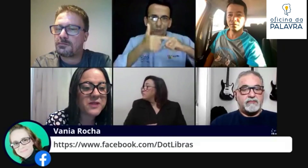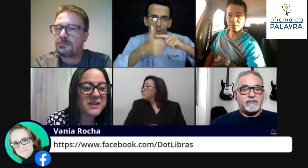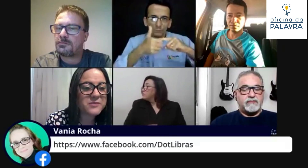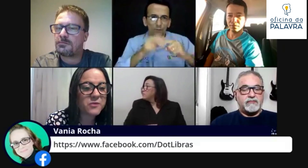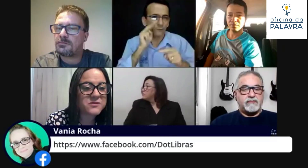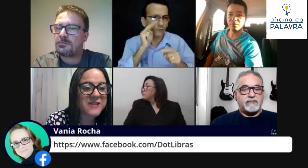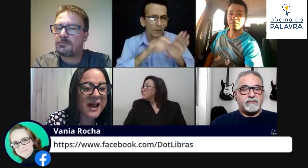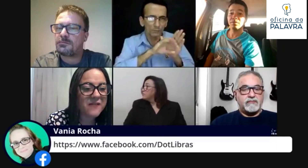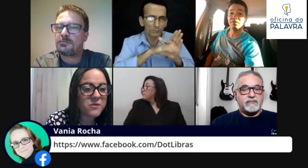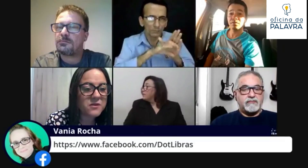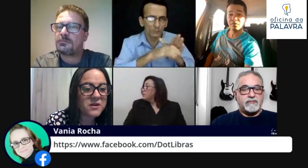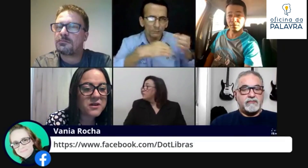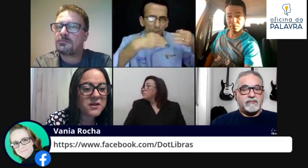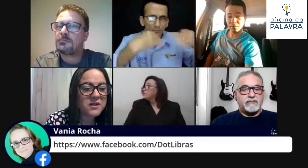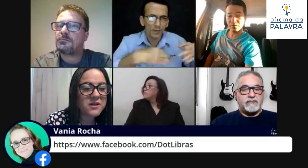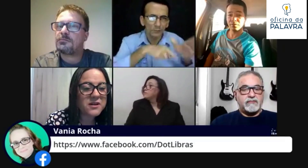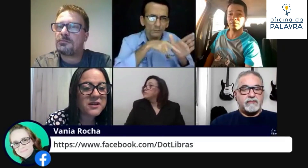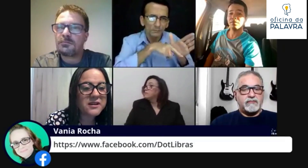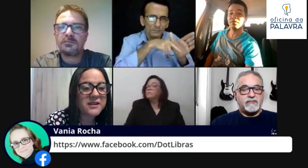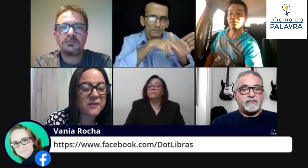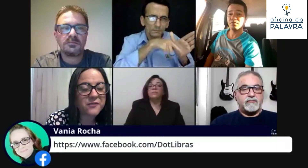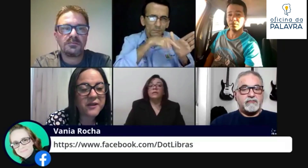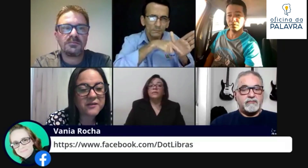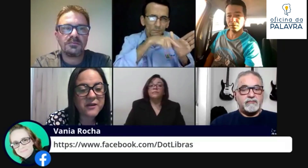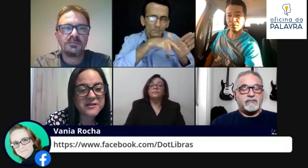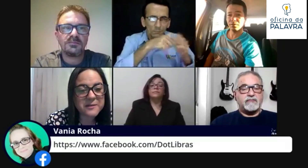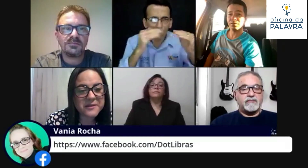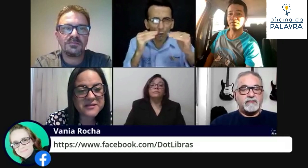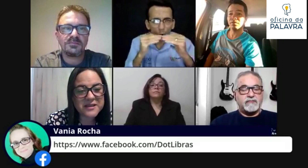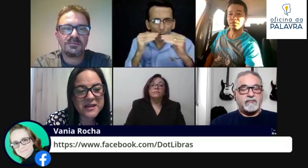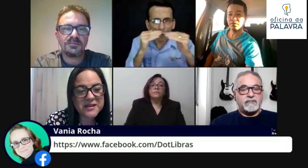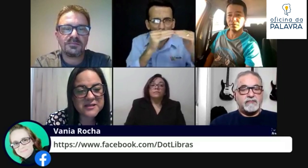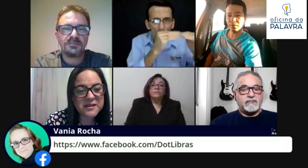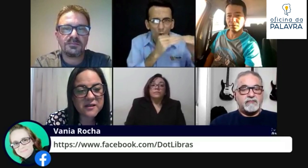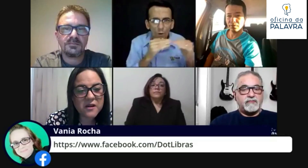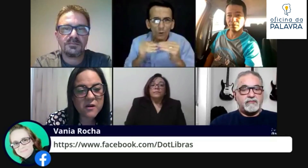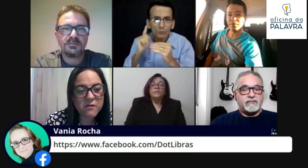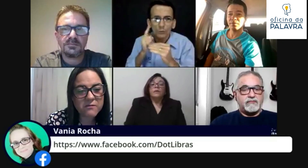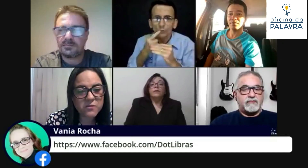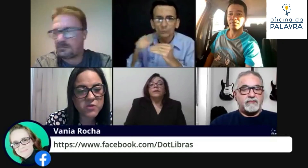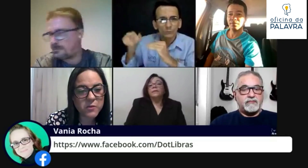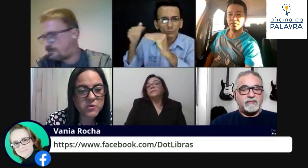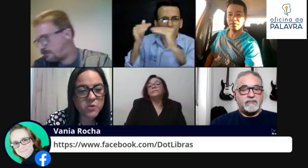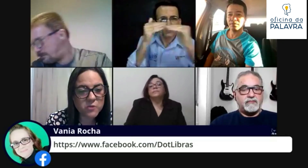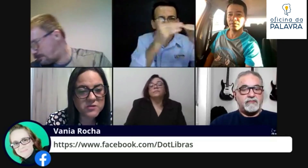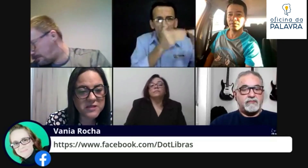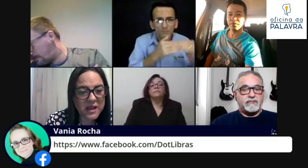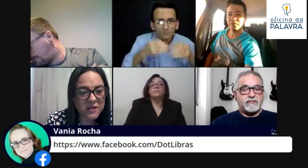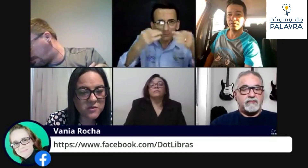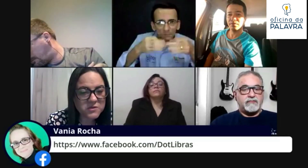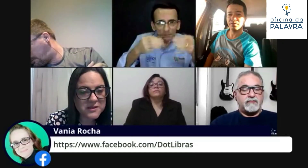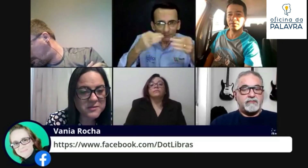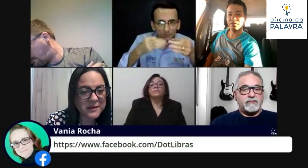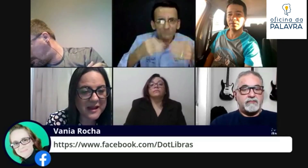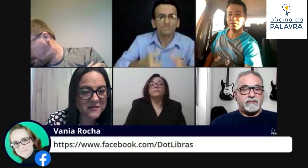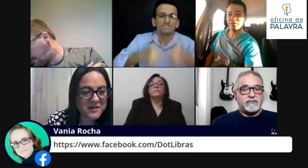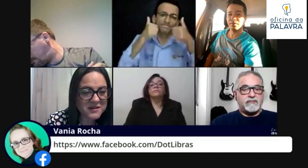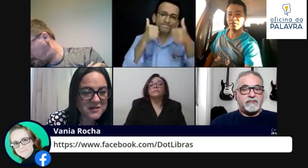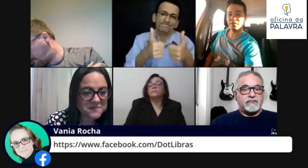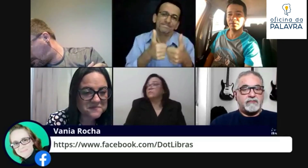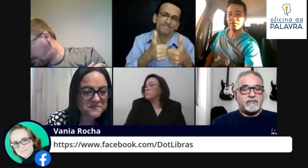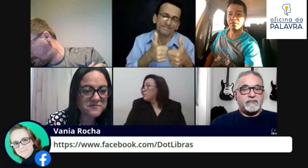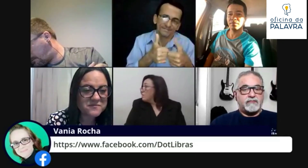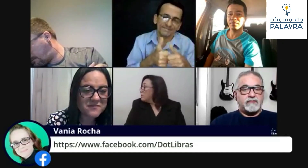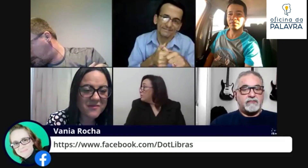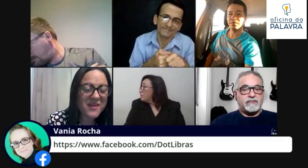uma surda responsável, que tem feito, então, essa pesquisa sobre os conceitos das